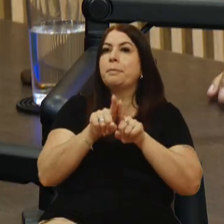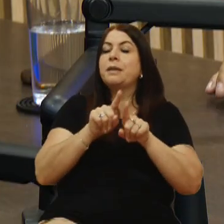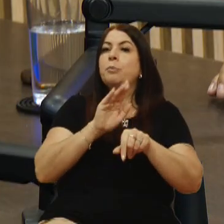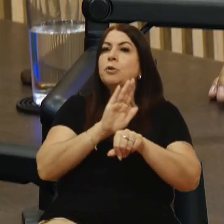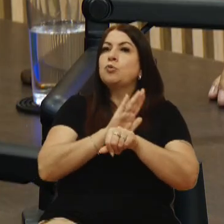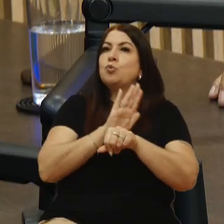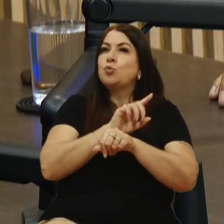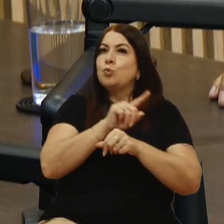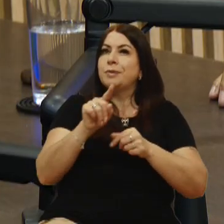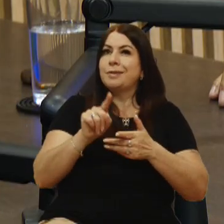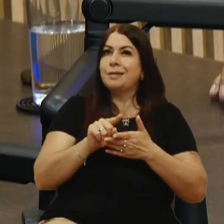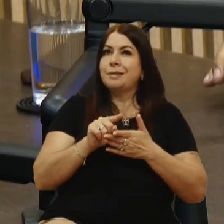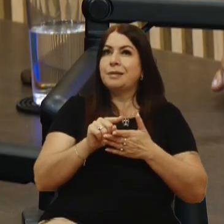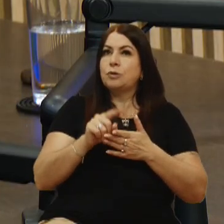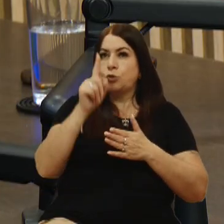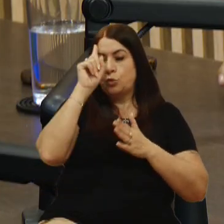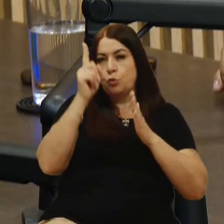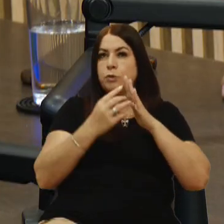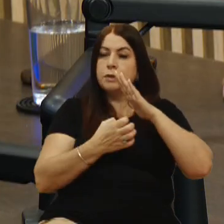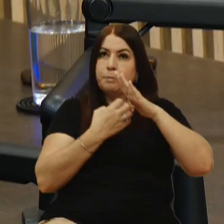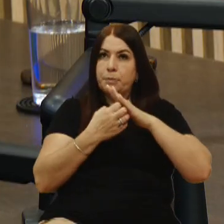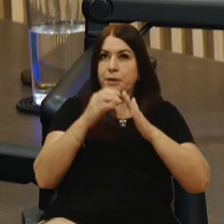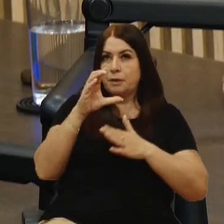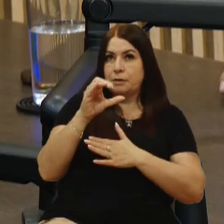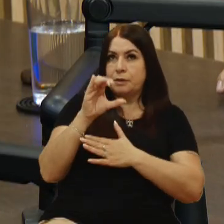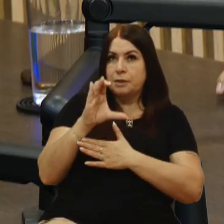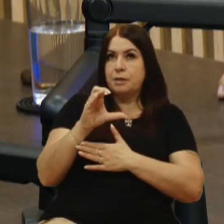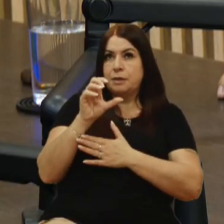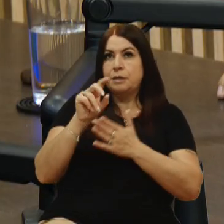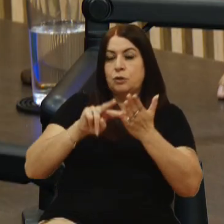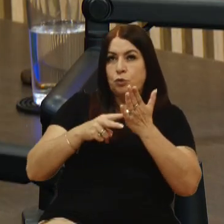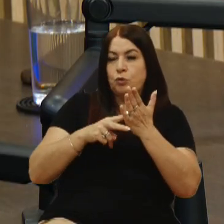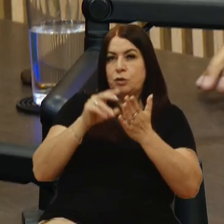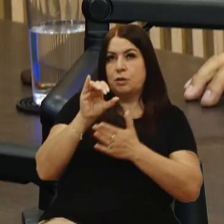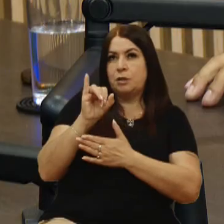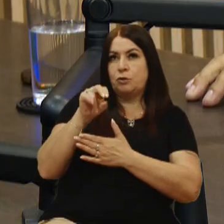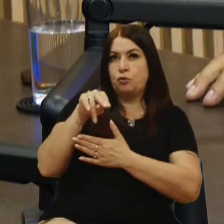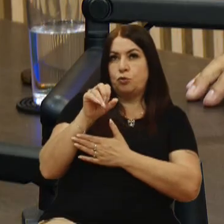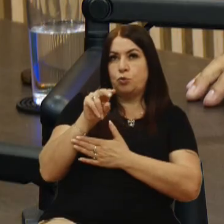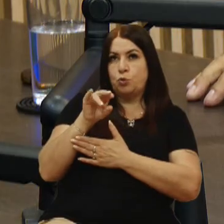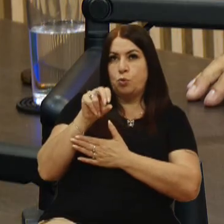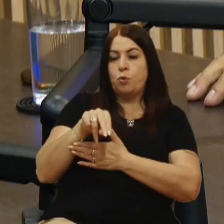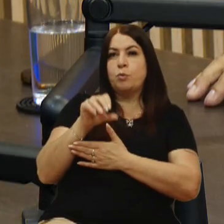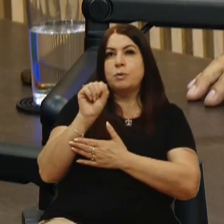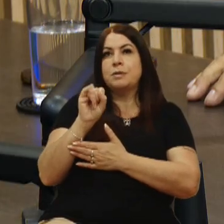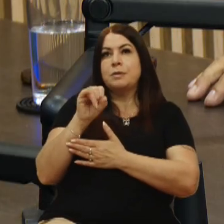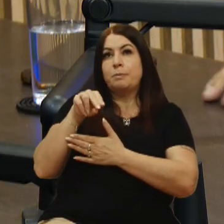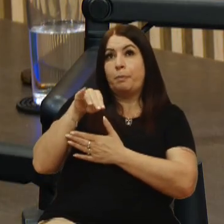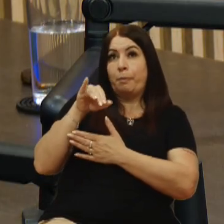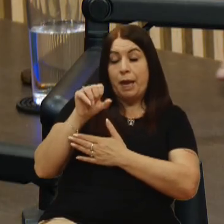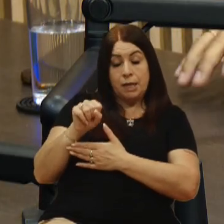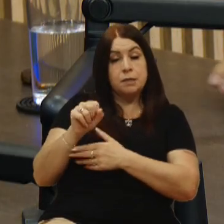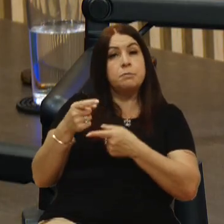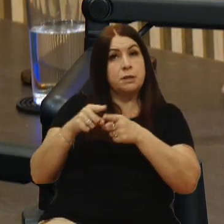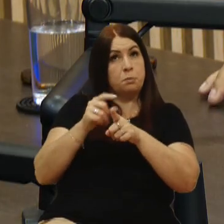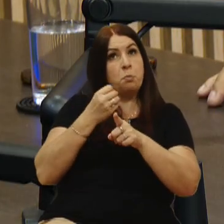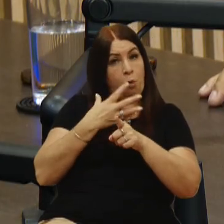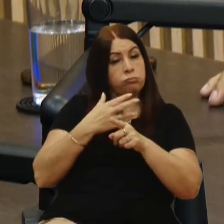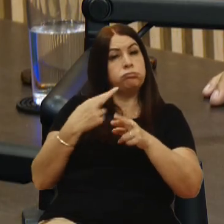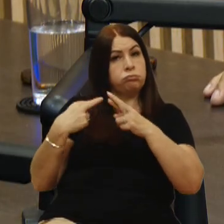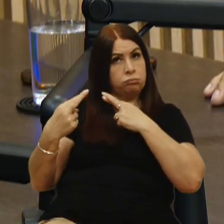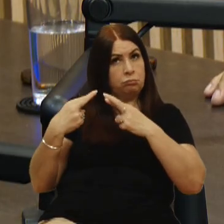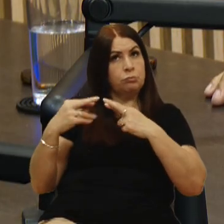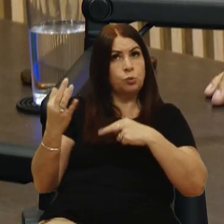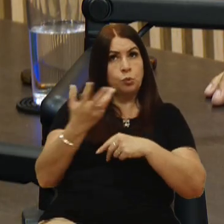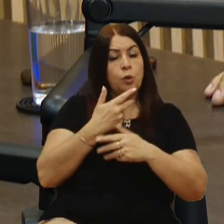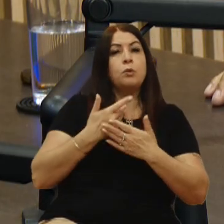a gente teve ajuda de empresários, a SIC, o Sinduscom, a gente fez uma parceria muito boa com o CIMEX, então, eu tenho uma relação muito boa com